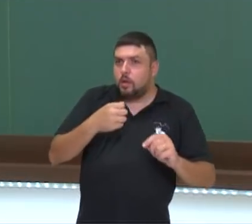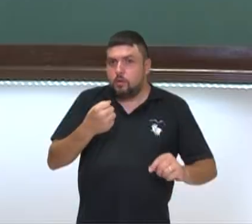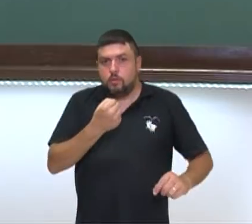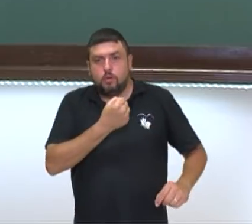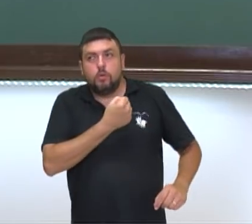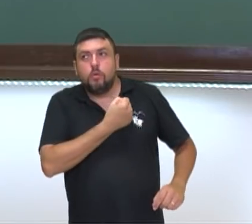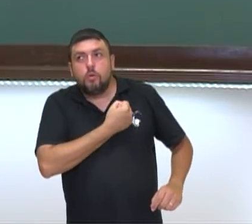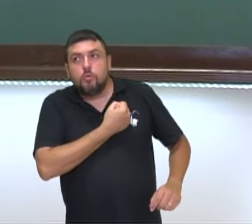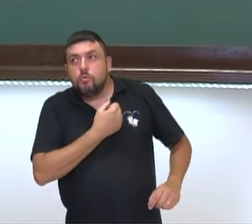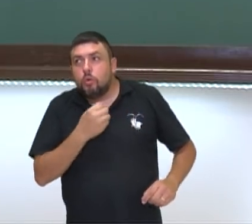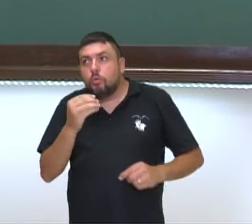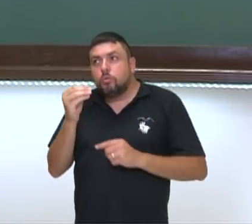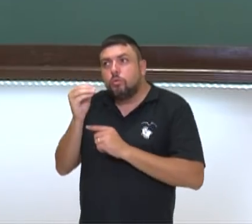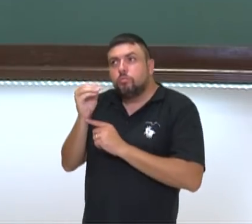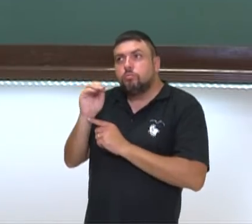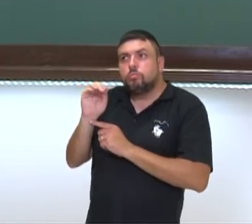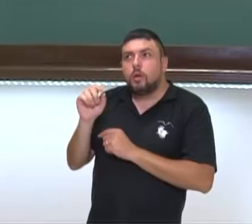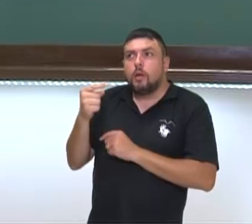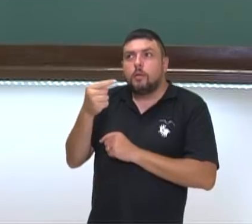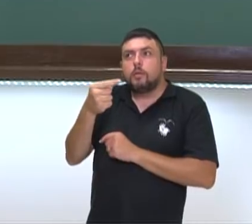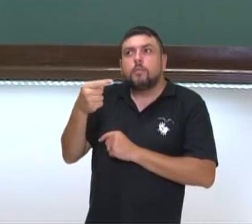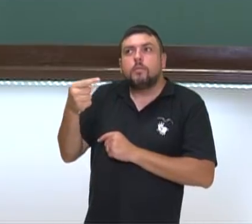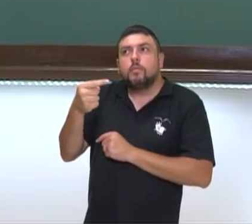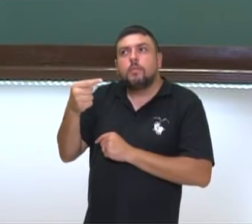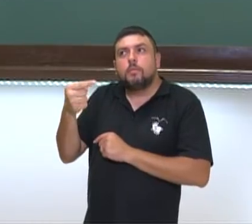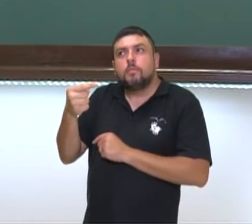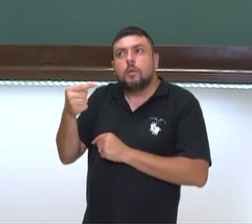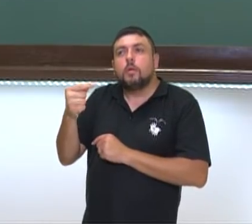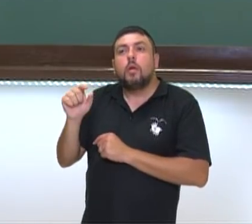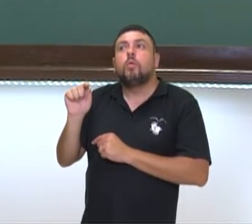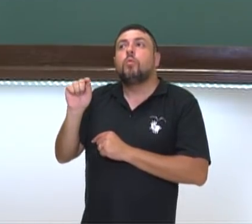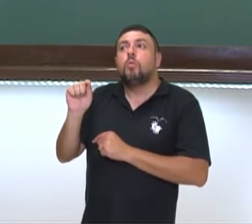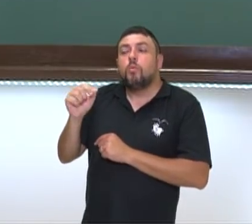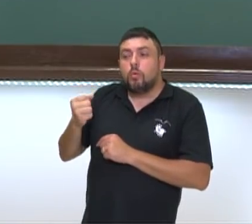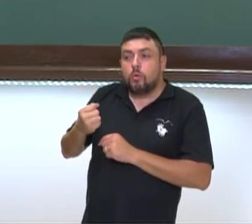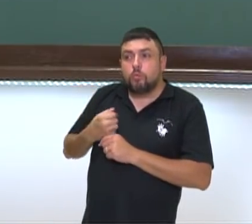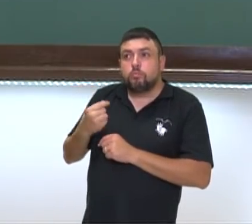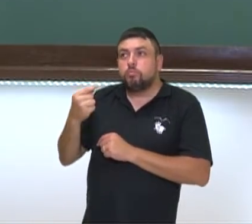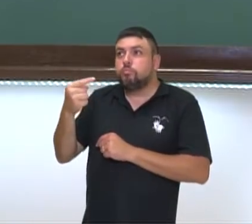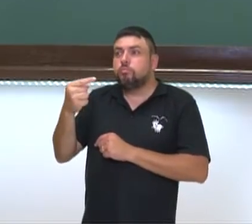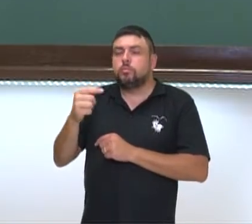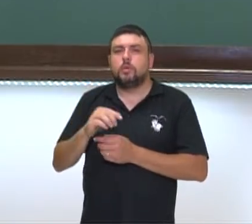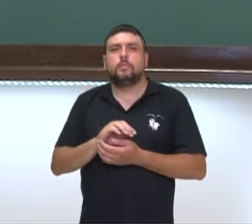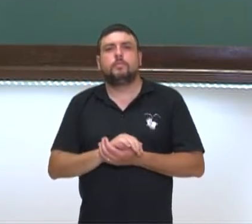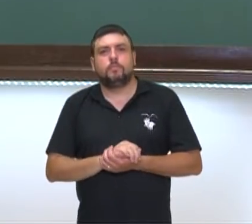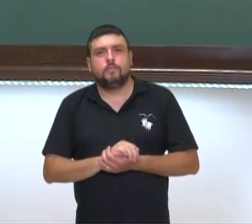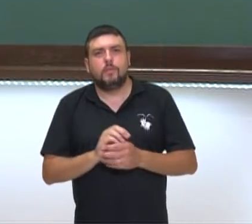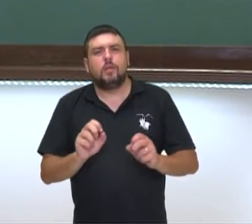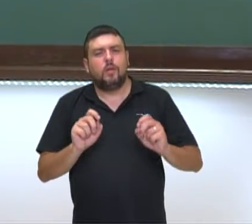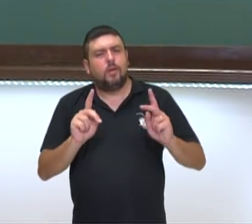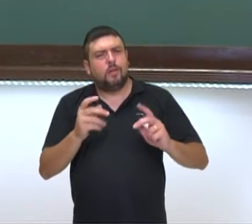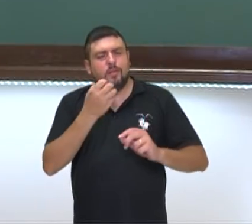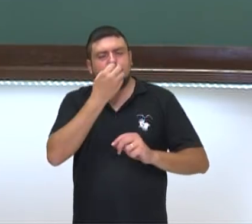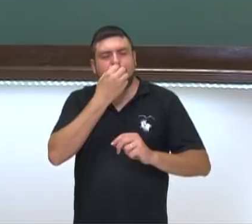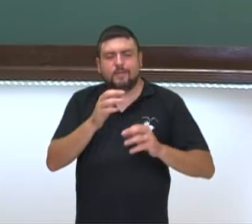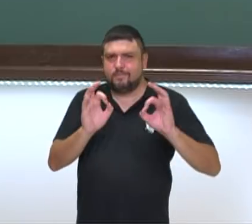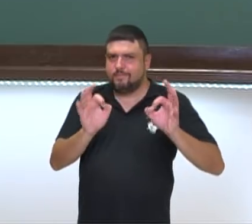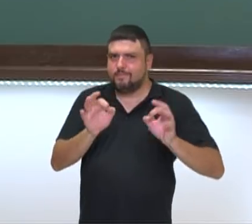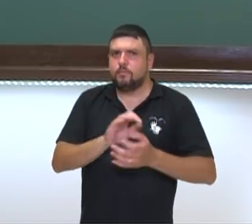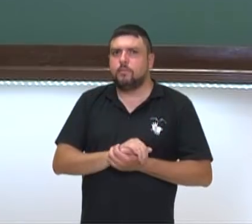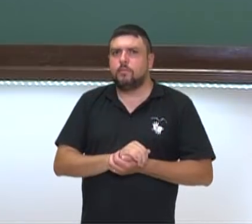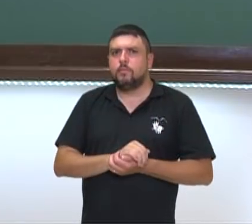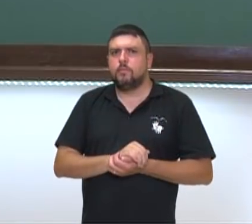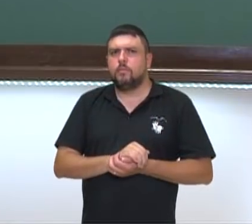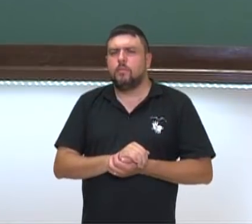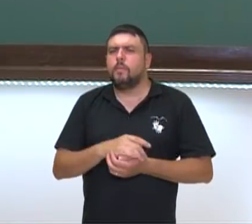positivos, e números que têm menos na frente, que são os chamados de números negativos. Muito bem. Onde será mais que a